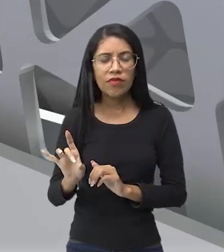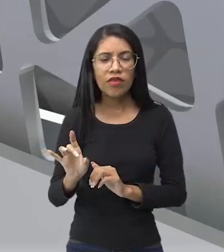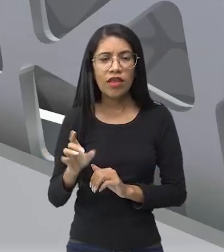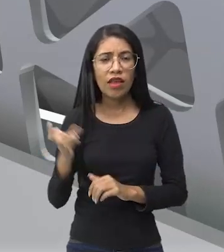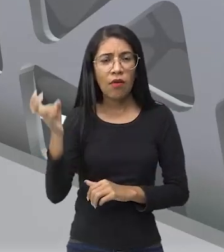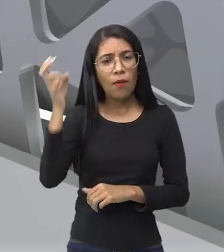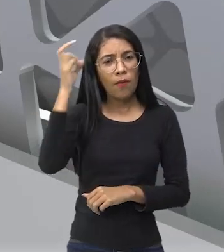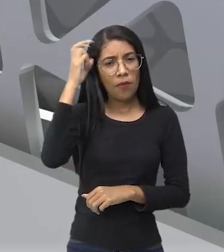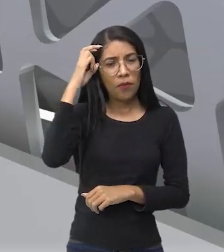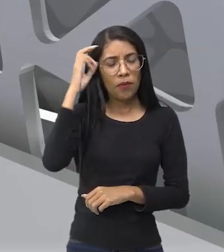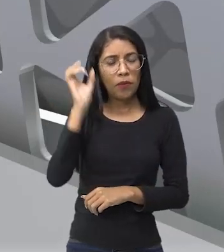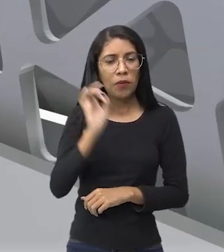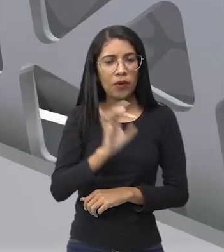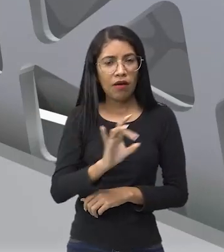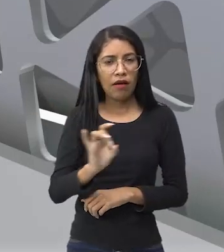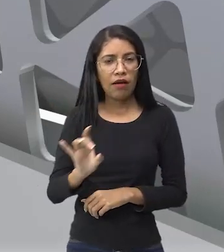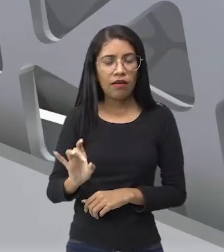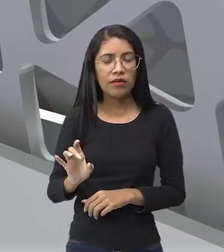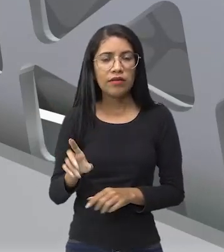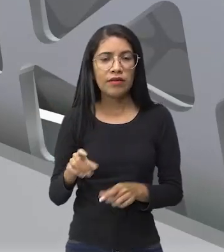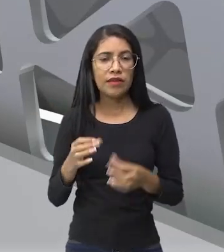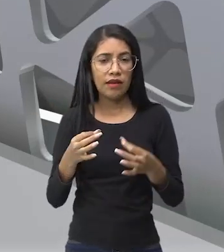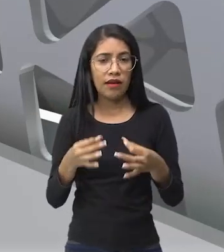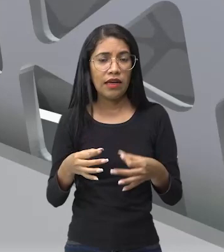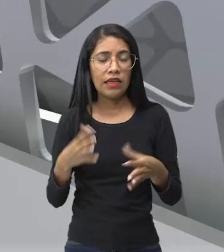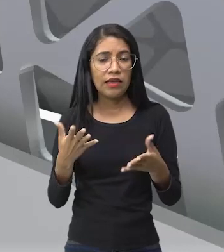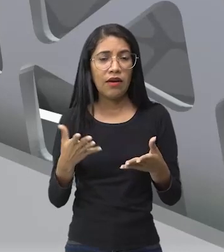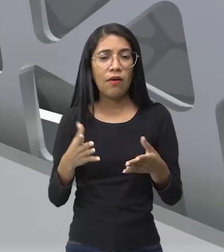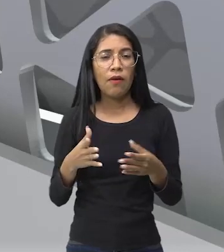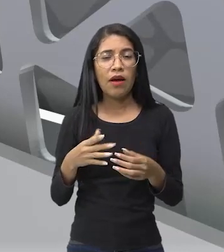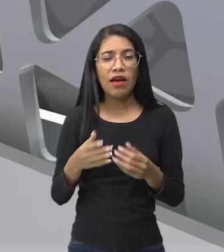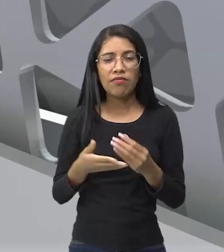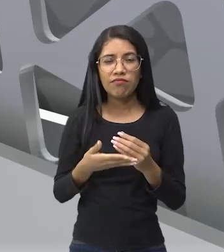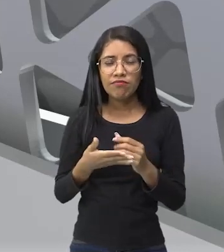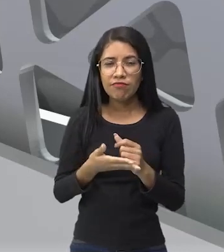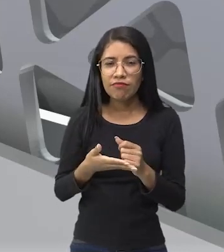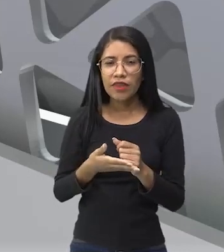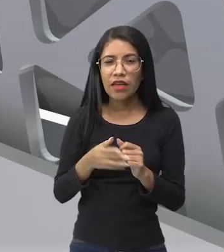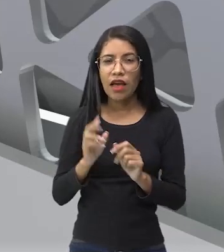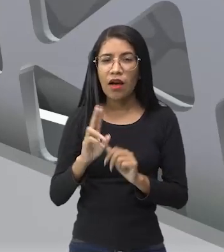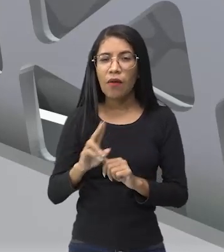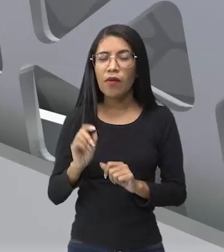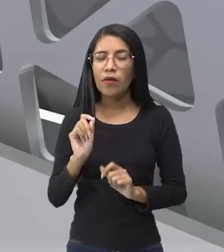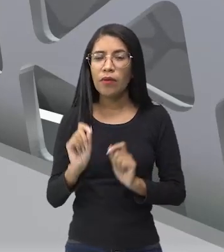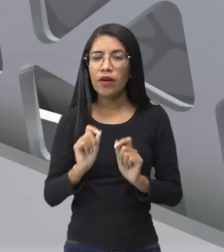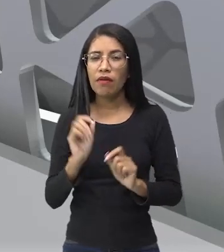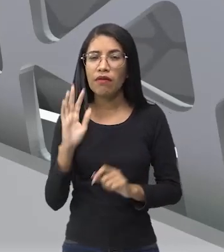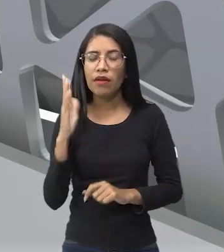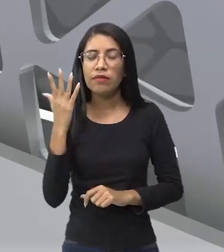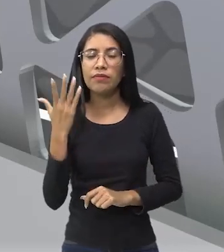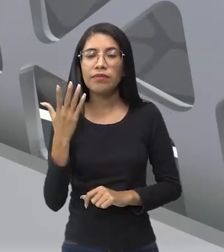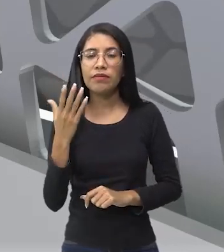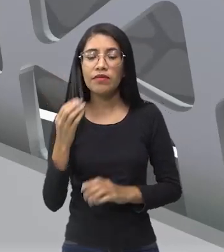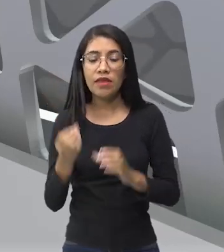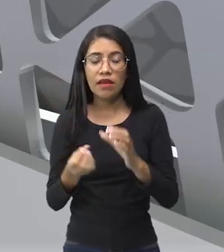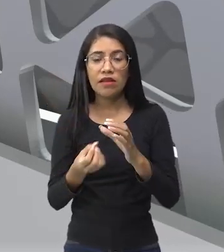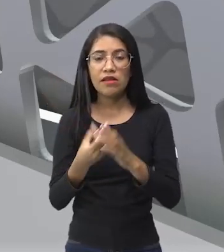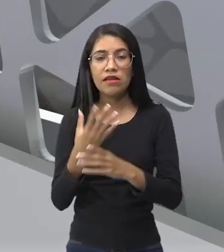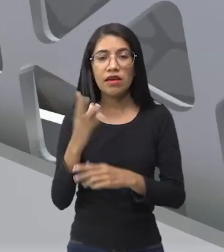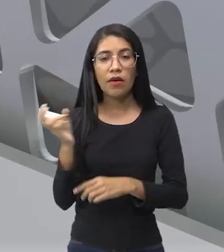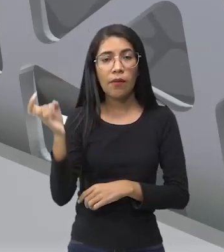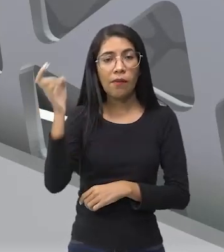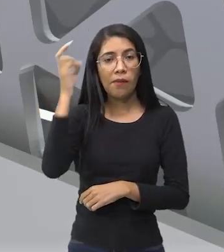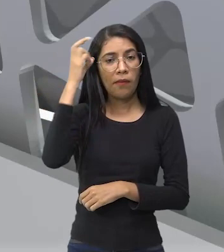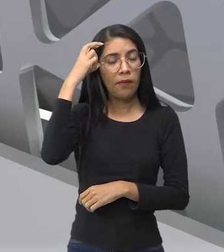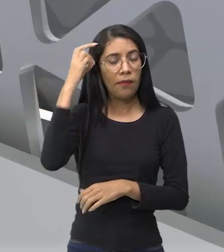ela tem a sua cultura, certo? Então, com base nisso, eles, o que acontece? Eles criam a sua